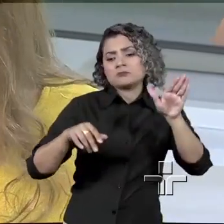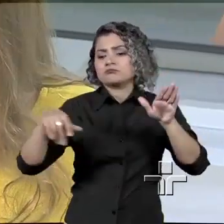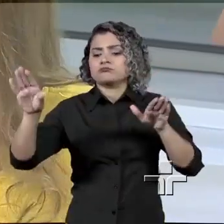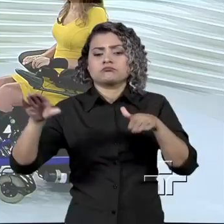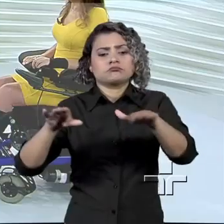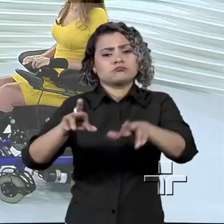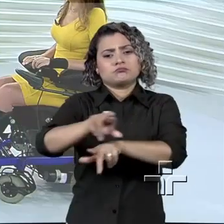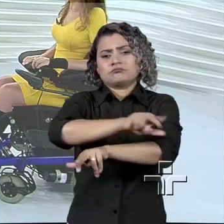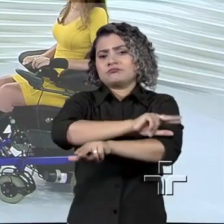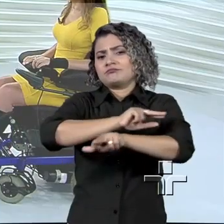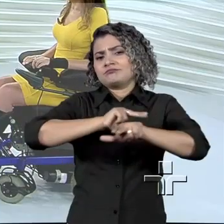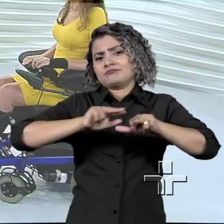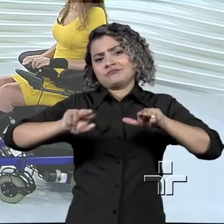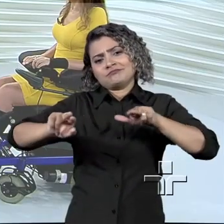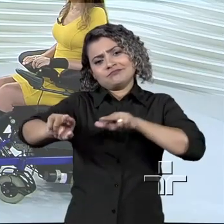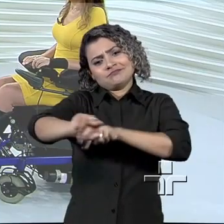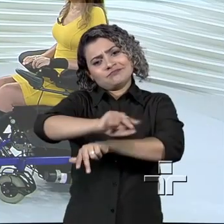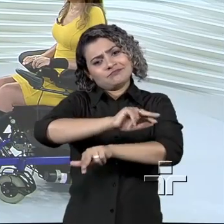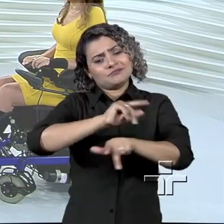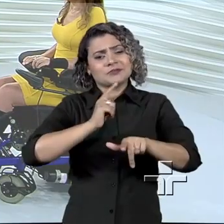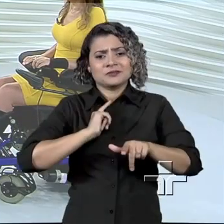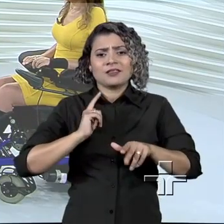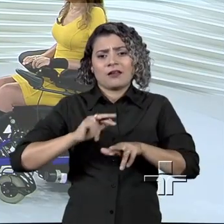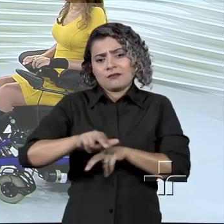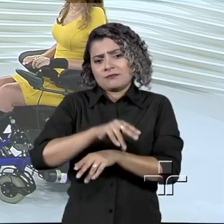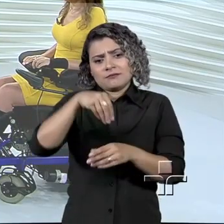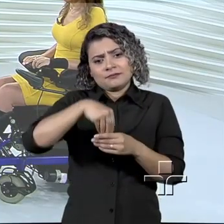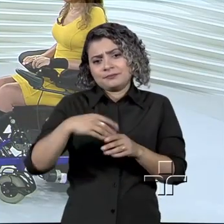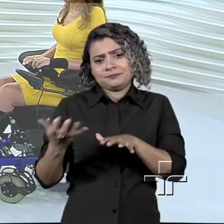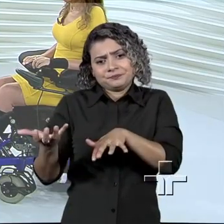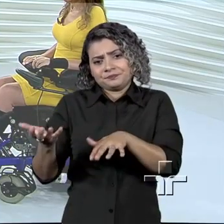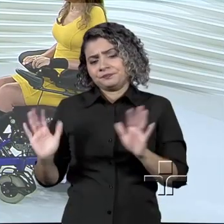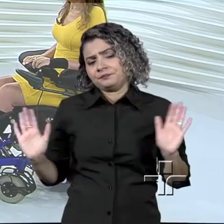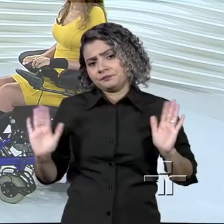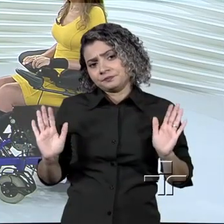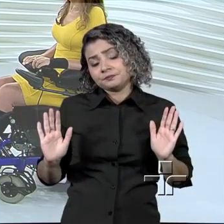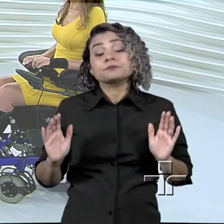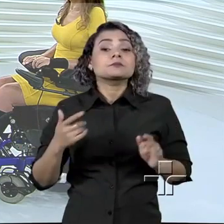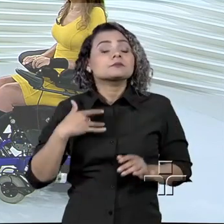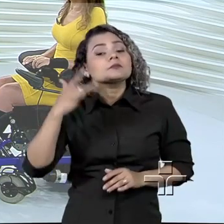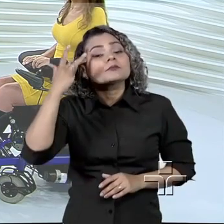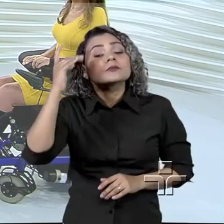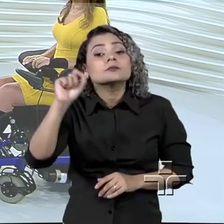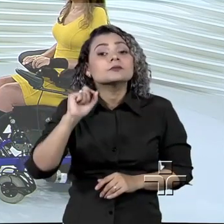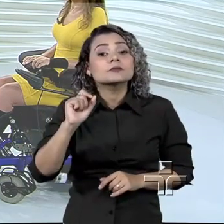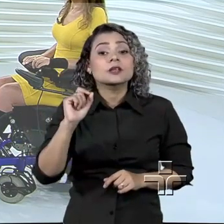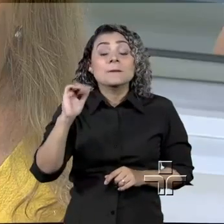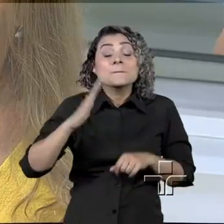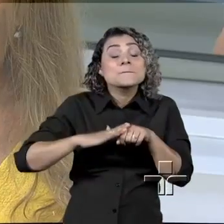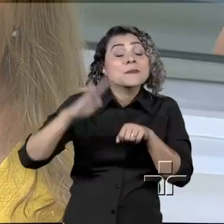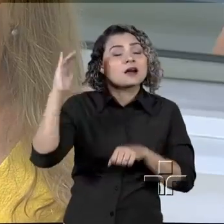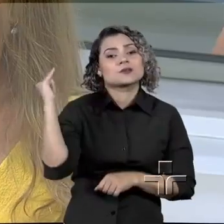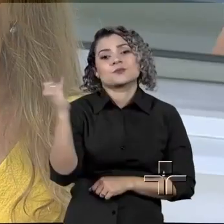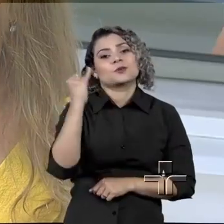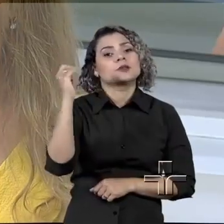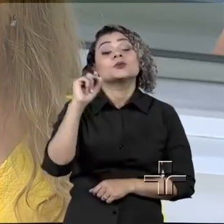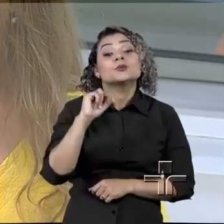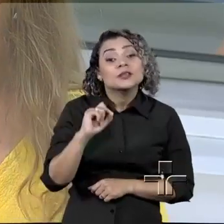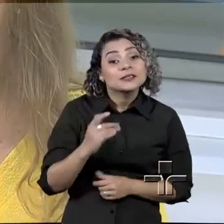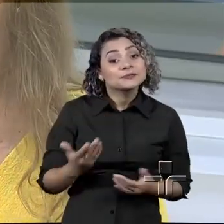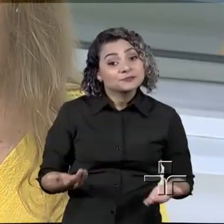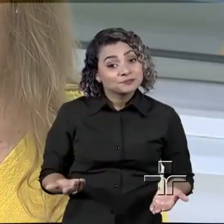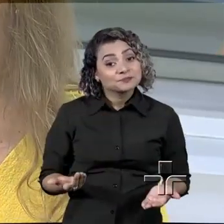ou não, mas a gente tem a diversidade circulando lá. E eu acho que o que vai importar mais também vai